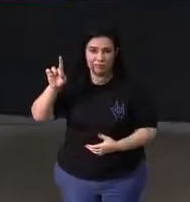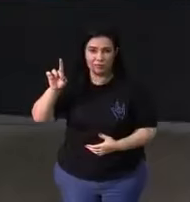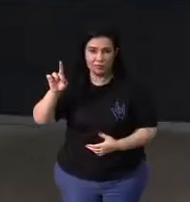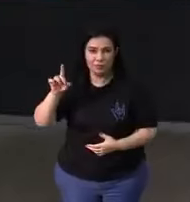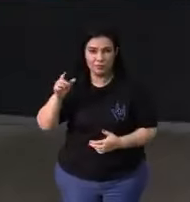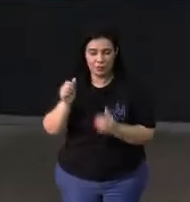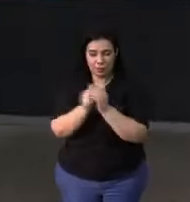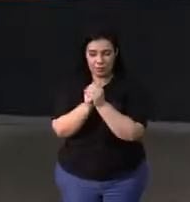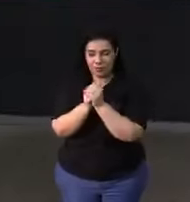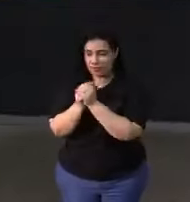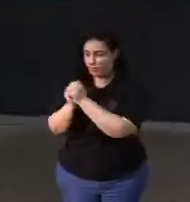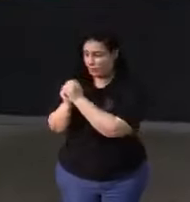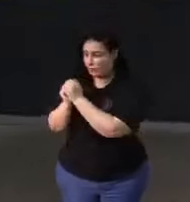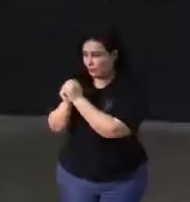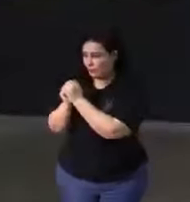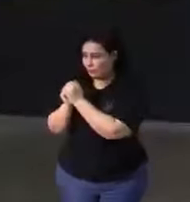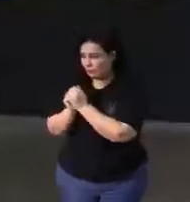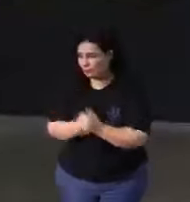está comigo?